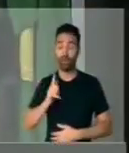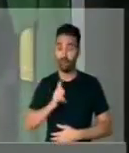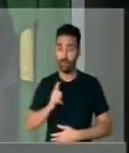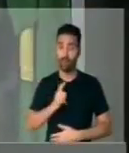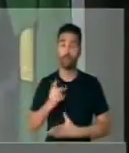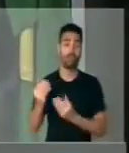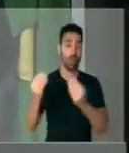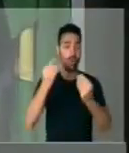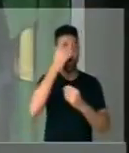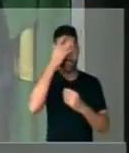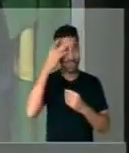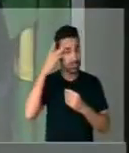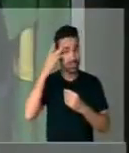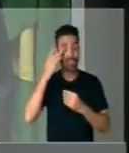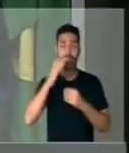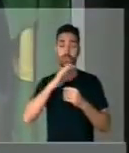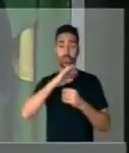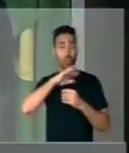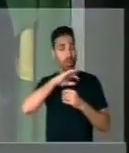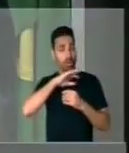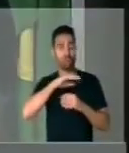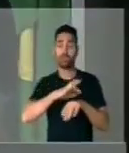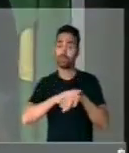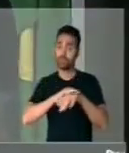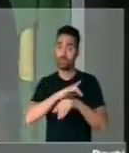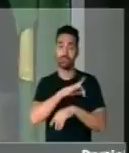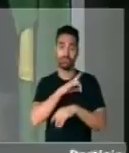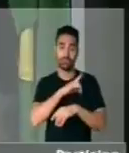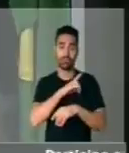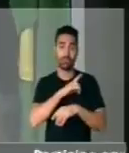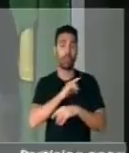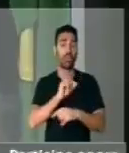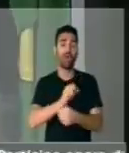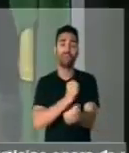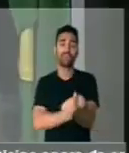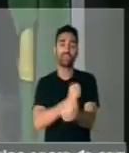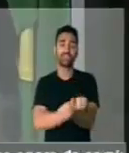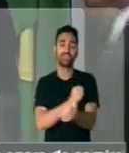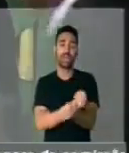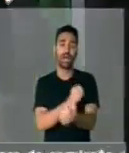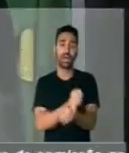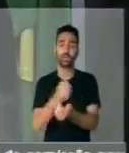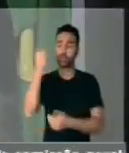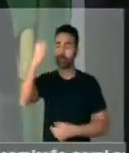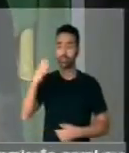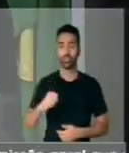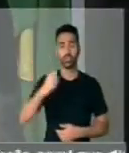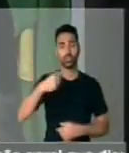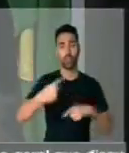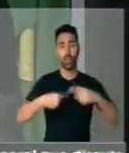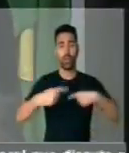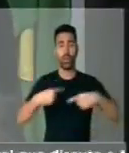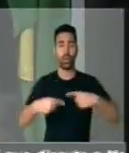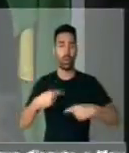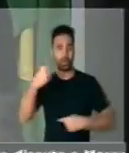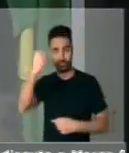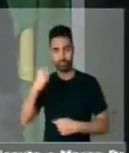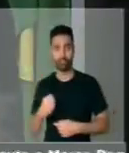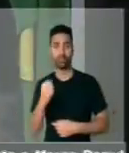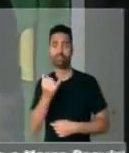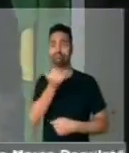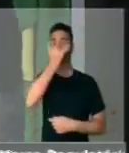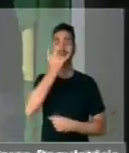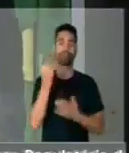potencial de 10 milhões de pessoas que terão doenças derivadas da jogatina, do